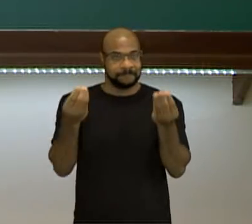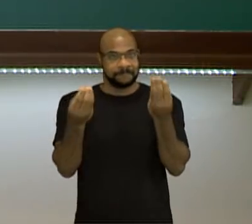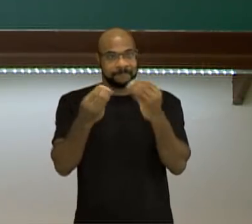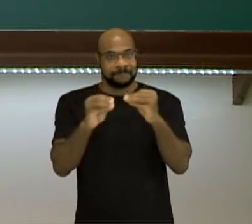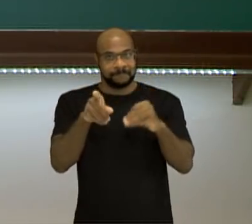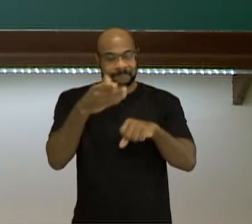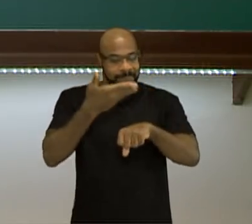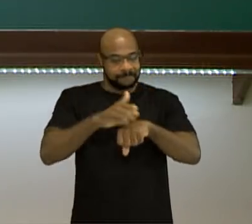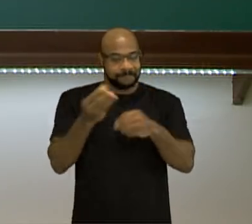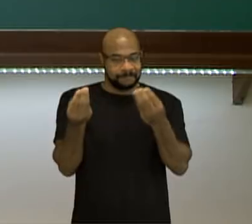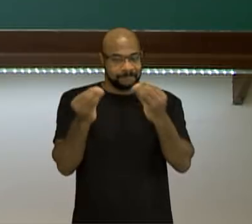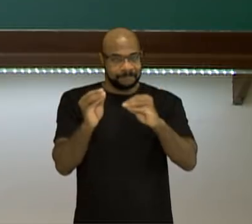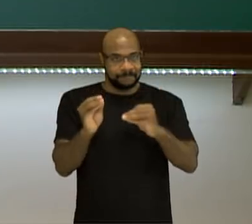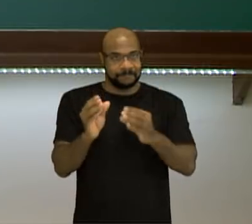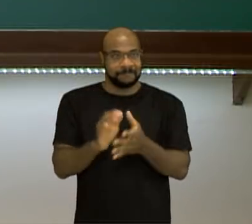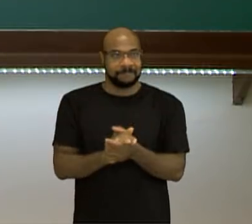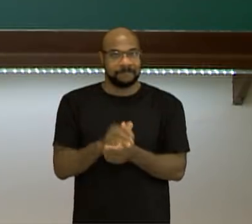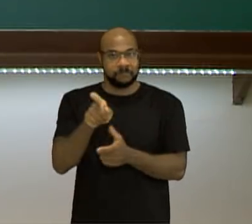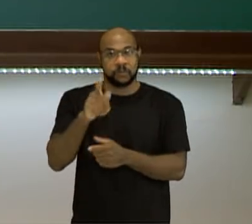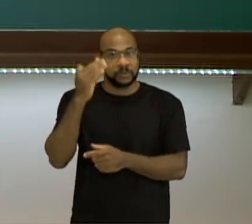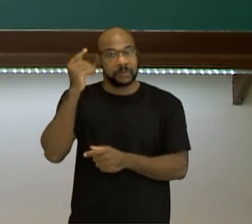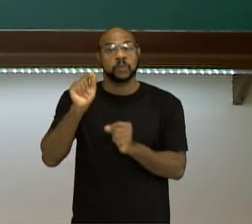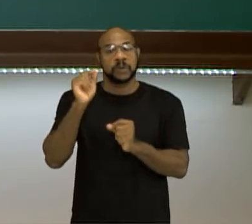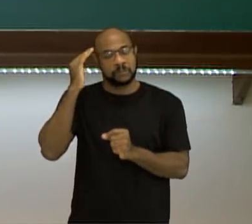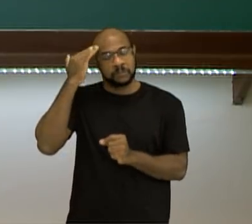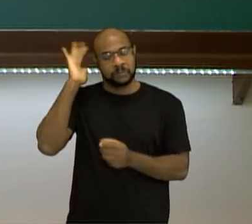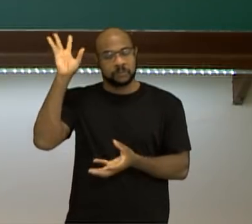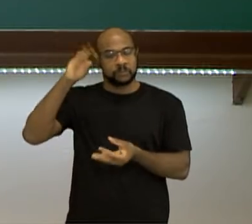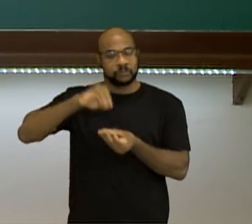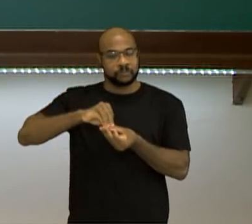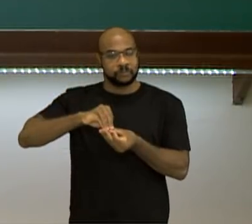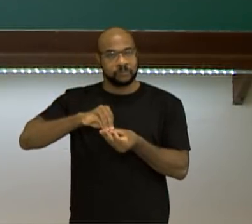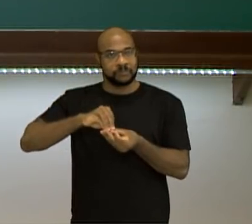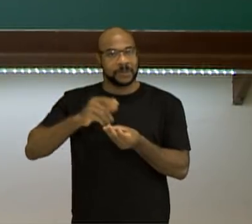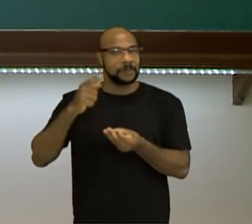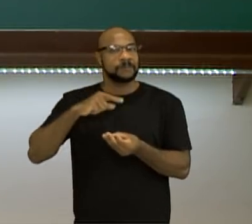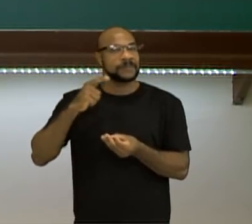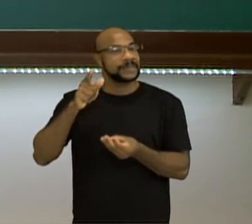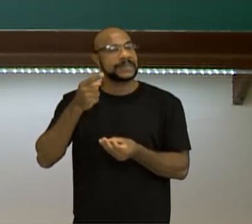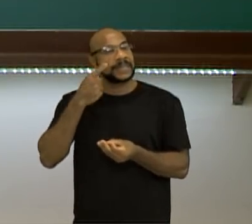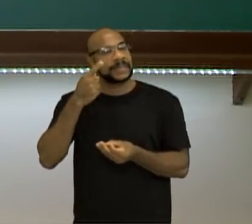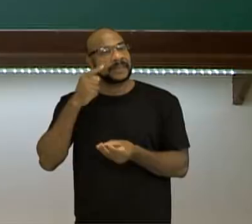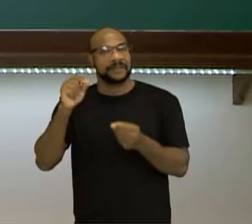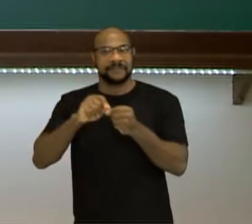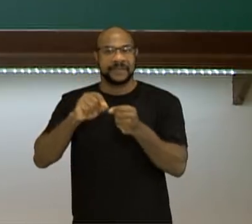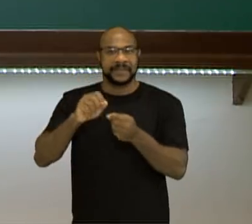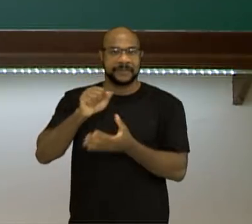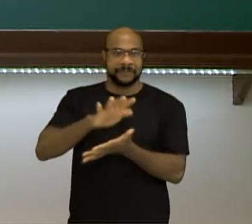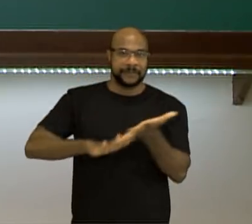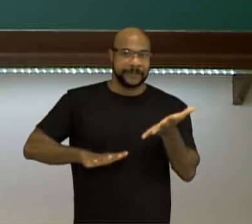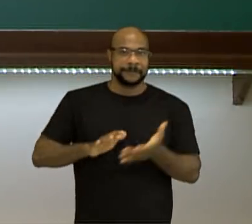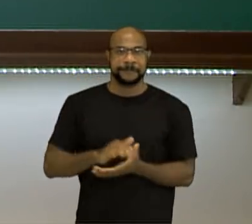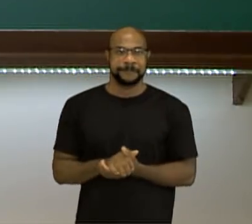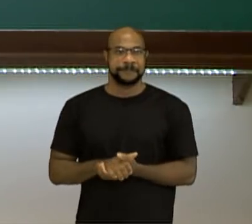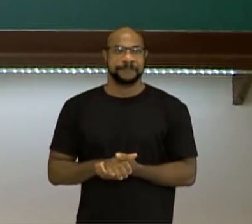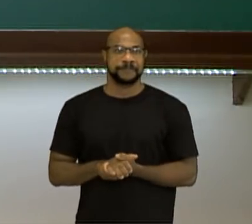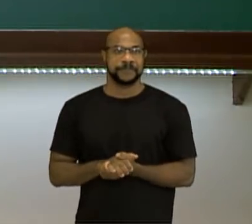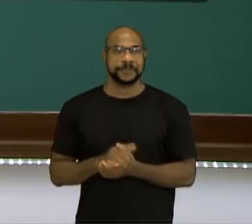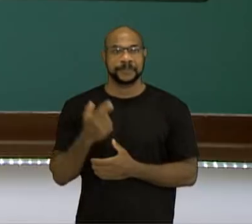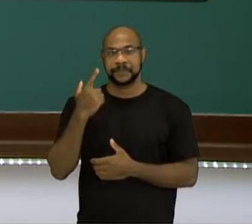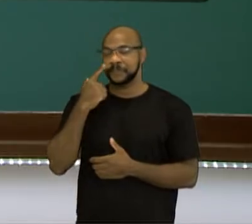sua prática, né, o seu entendimento para conseguir realizar essa atividade.